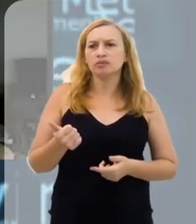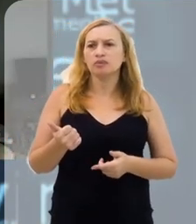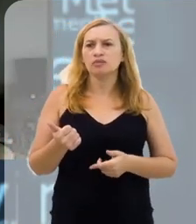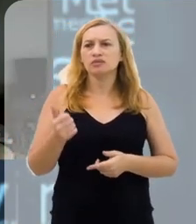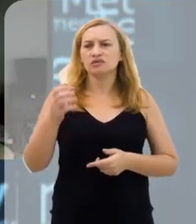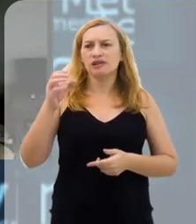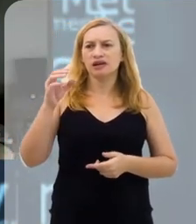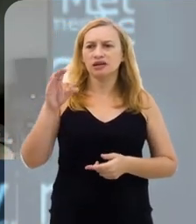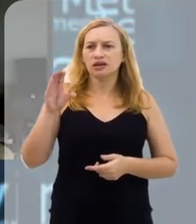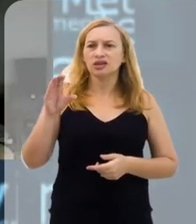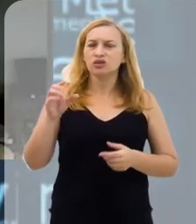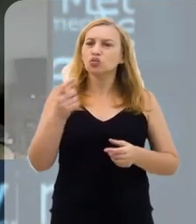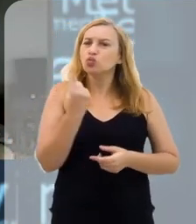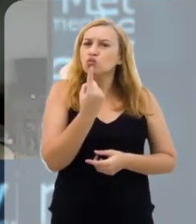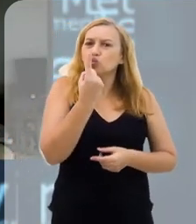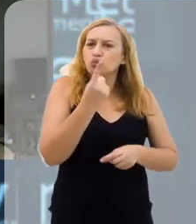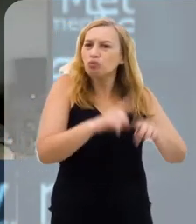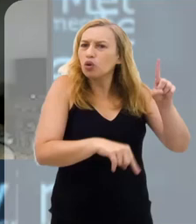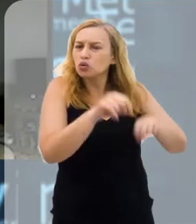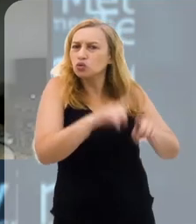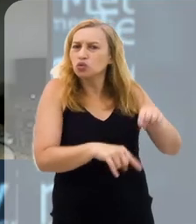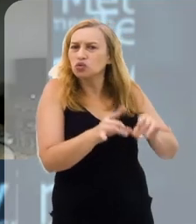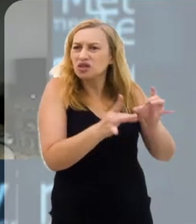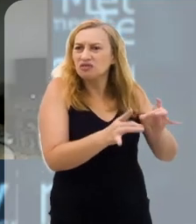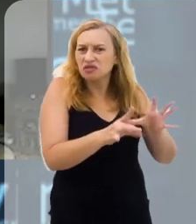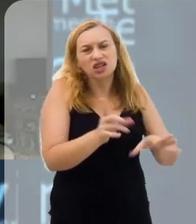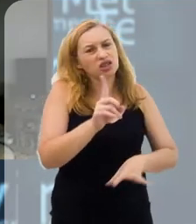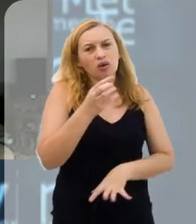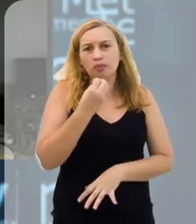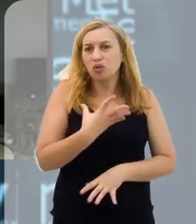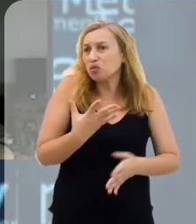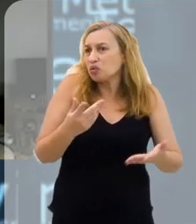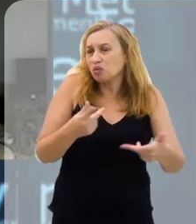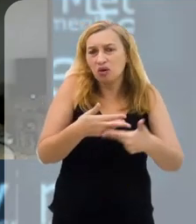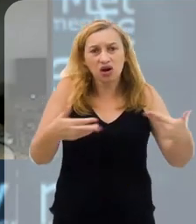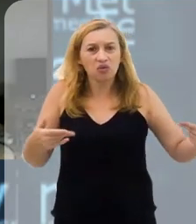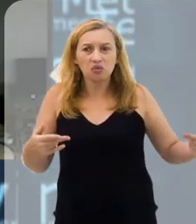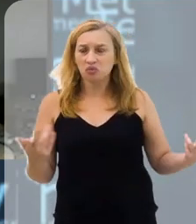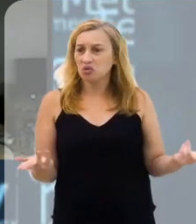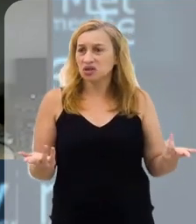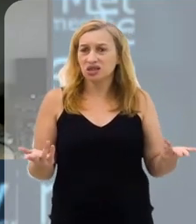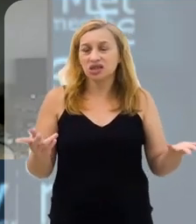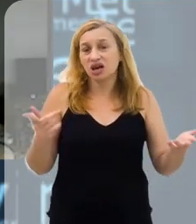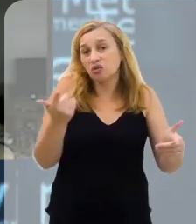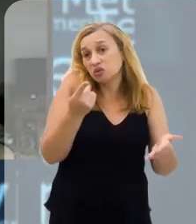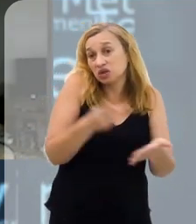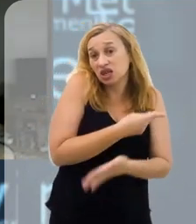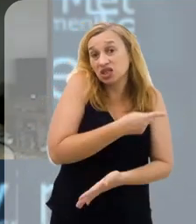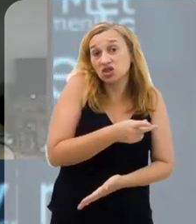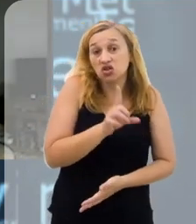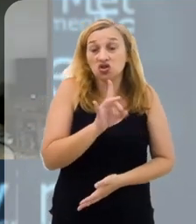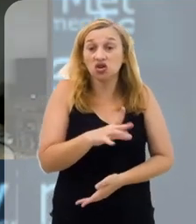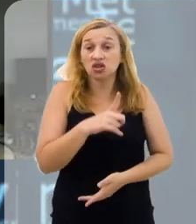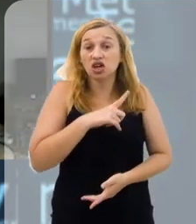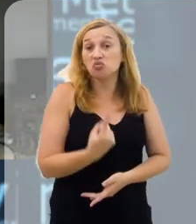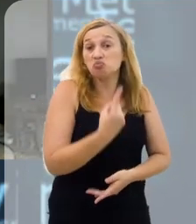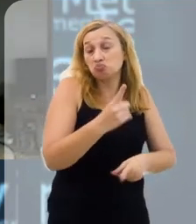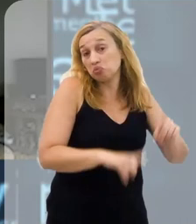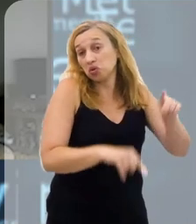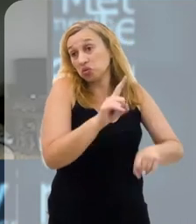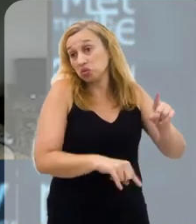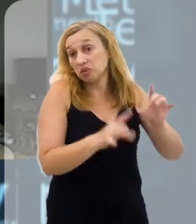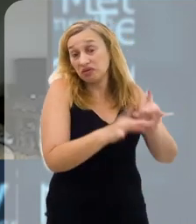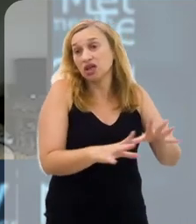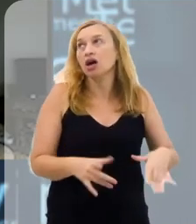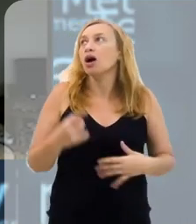E você ficar na mão de um canal de venda só para o produtor, isso não é legal, porque qualquer coisa que aconteça, você só tem aquele canal de venda ali.